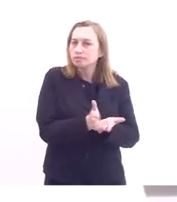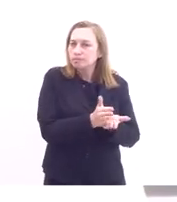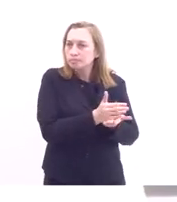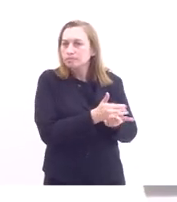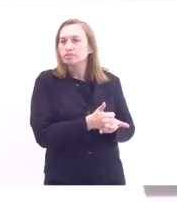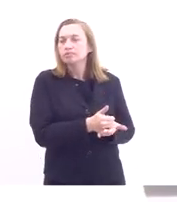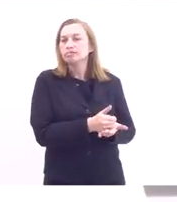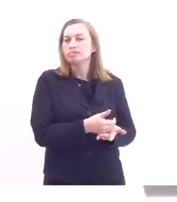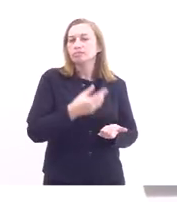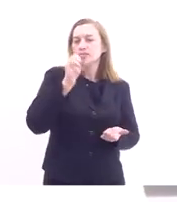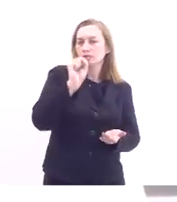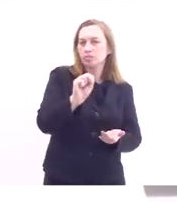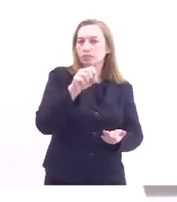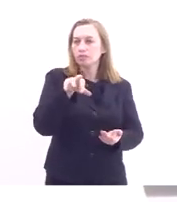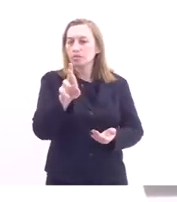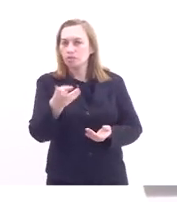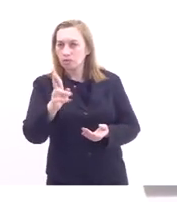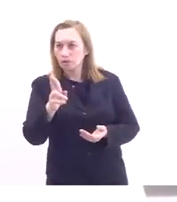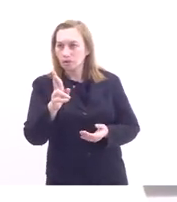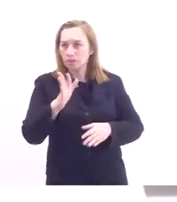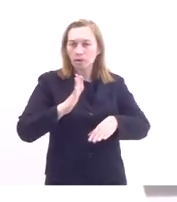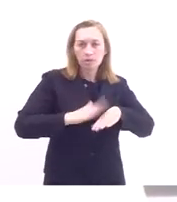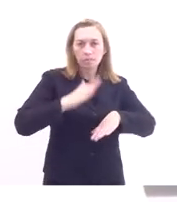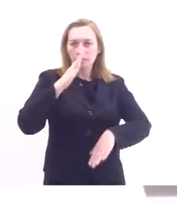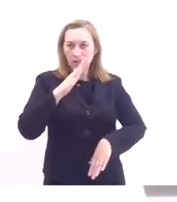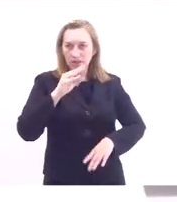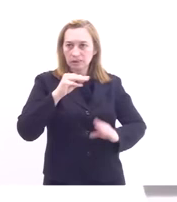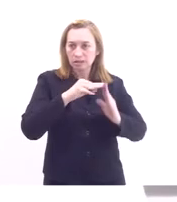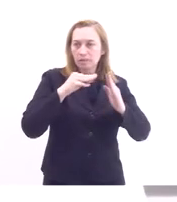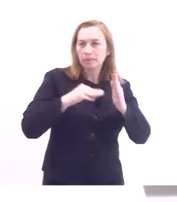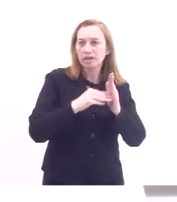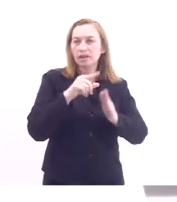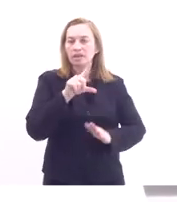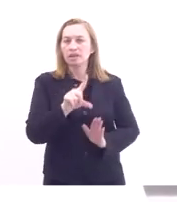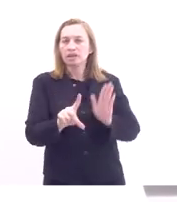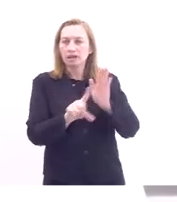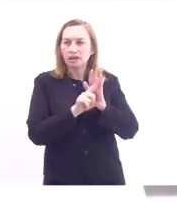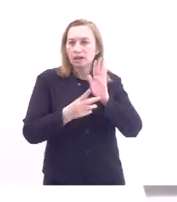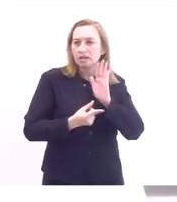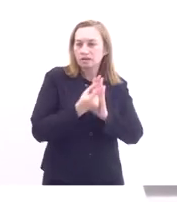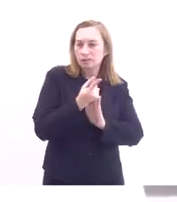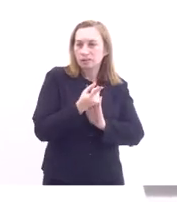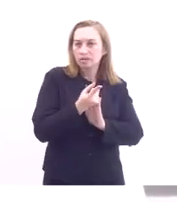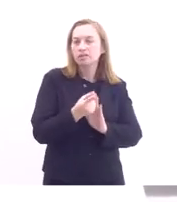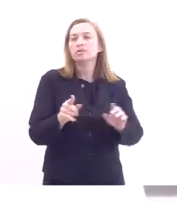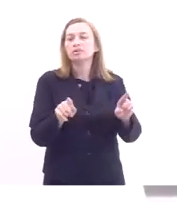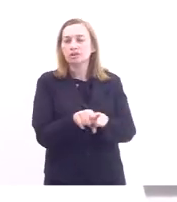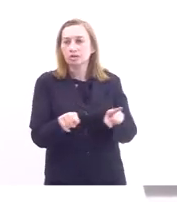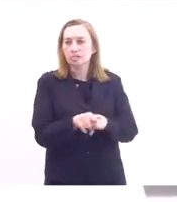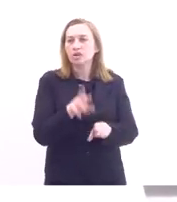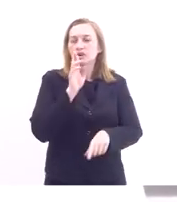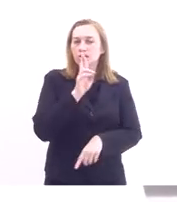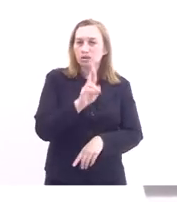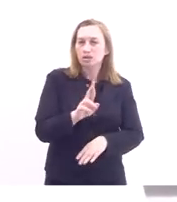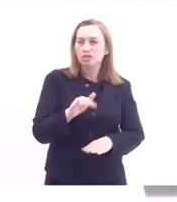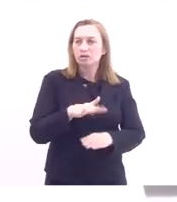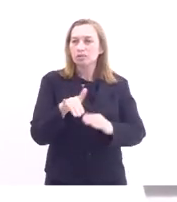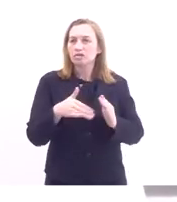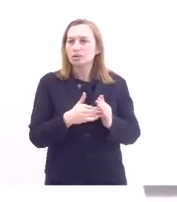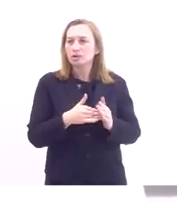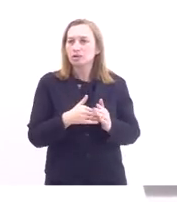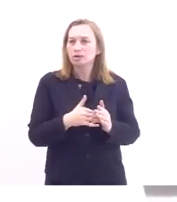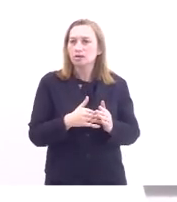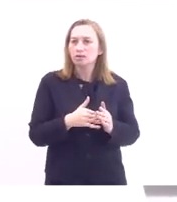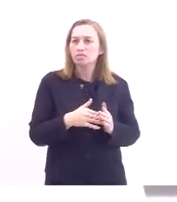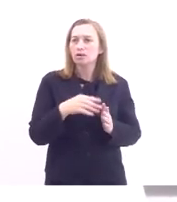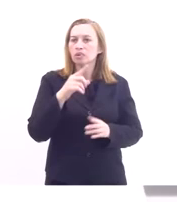foi um resultado de 8 bilhões, acima da meta fixada na LDO, e um resultado nominal também positivo de